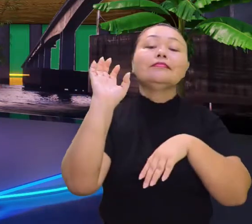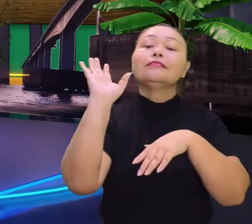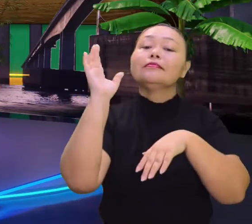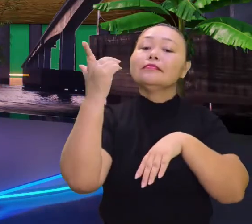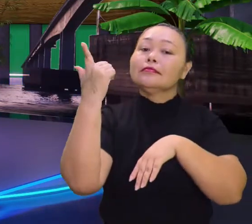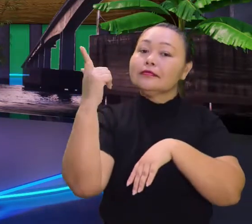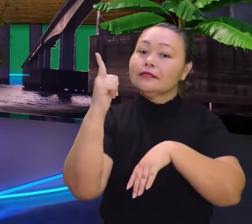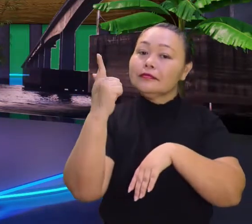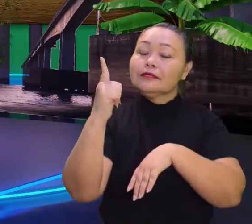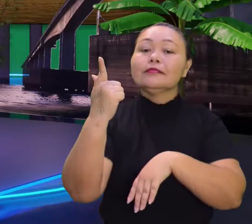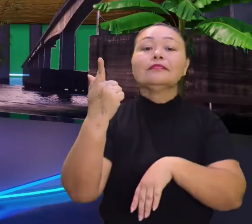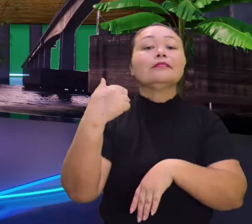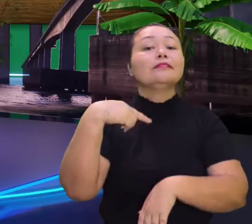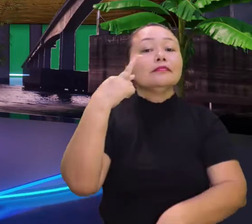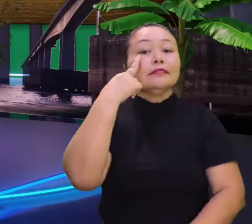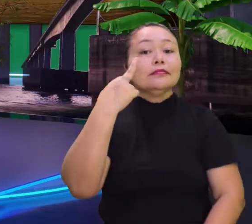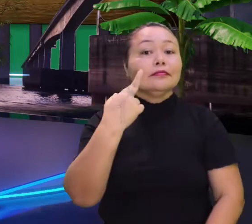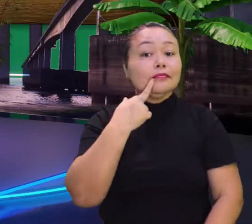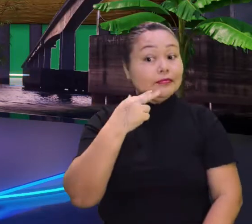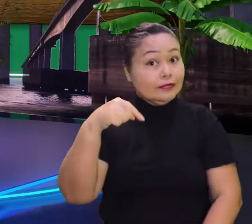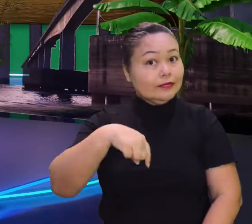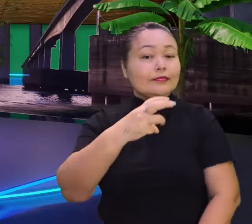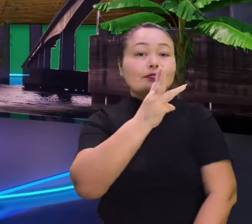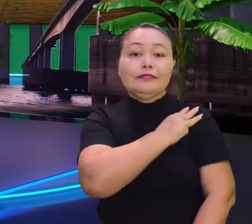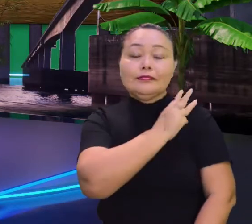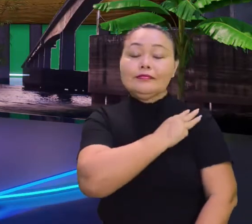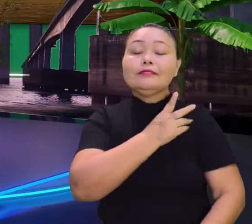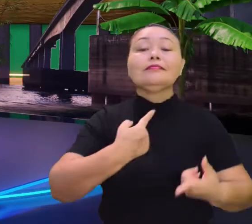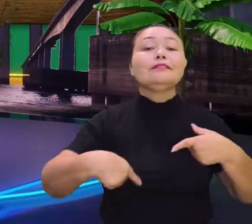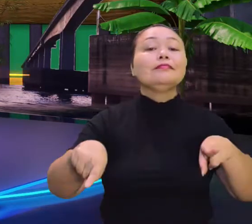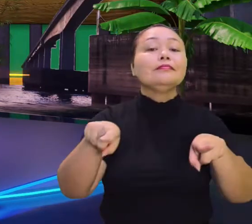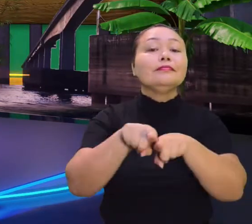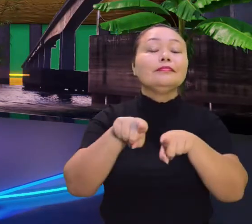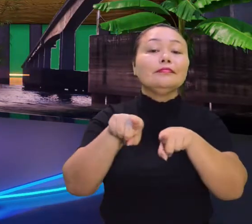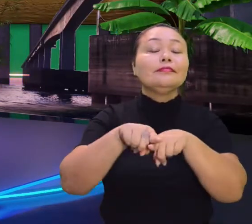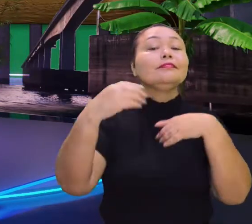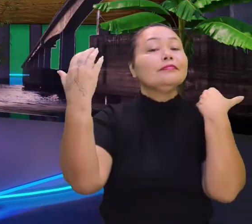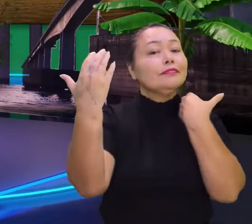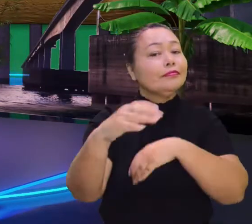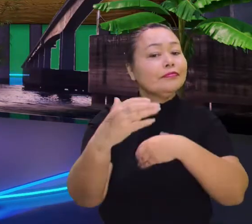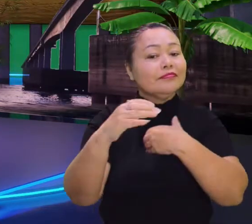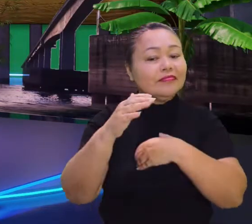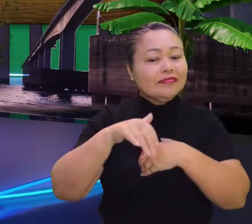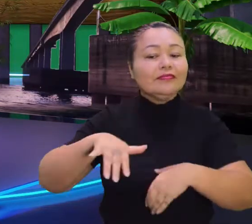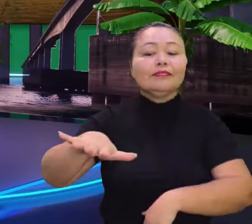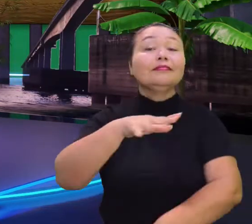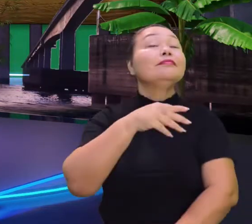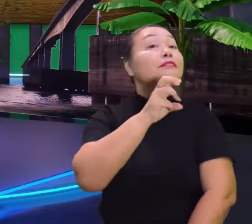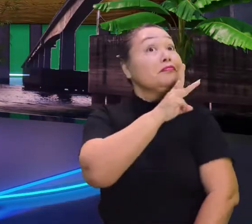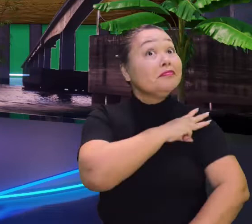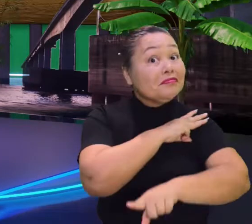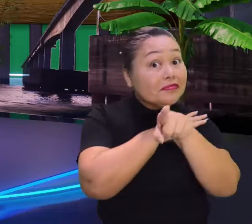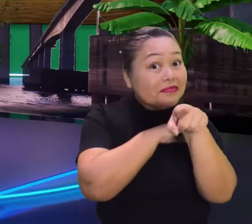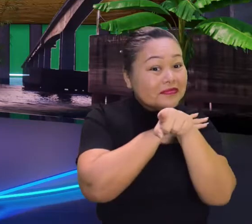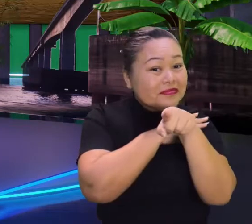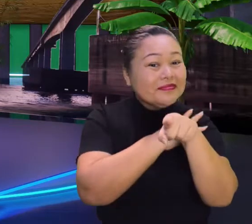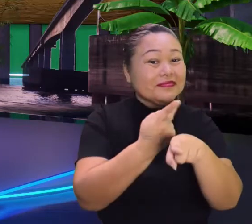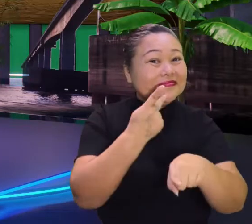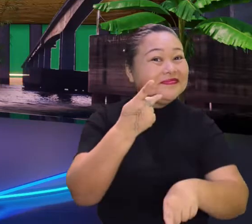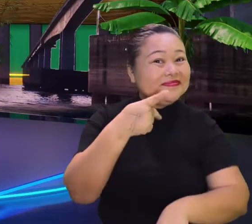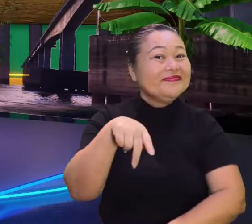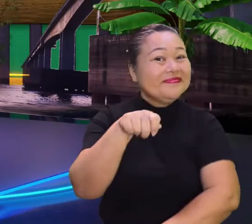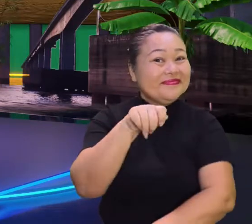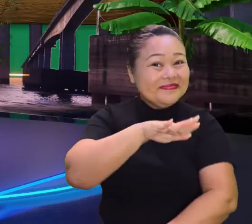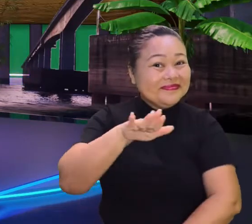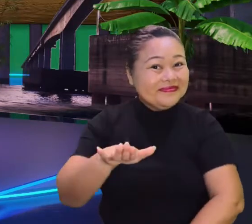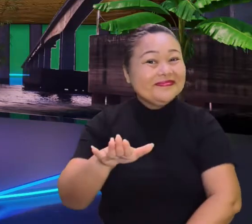Rondônia aqui do terceirão. E também, professor Jorge, importante para o concurso, que esse menino aí do terceiro ano, falei igual você fala, esse